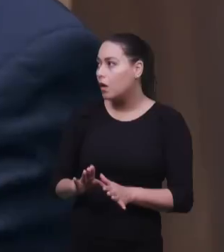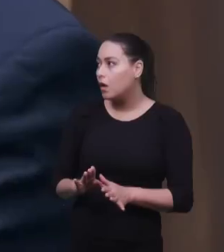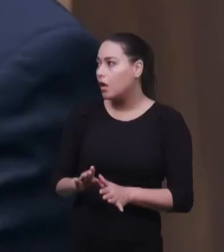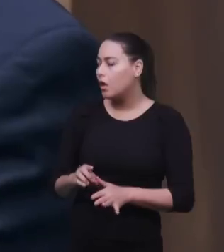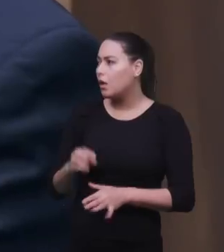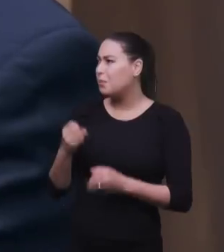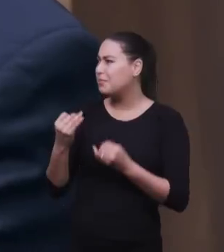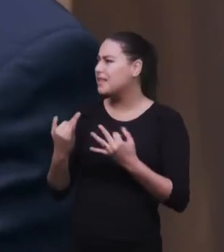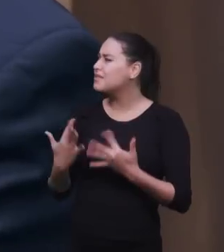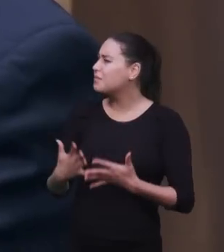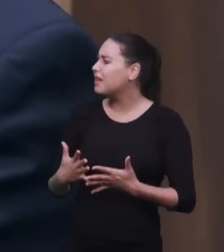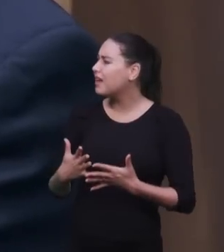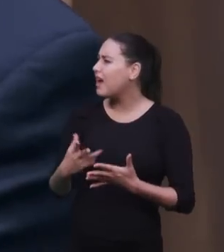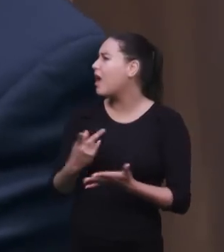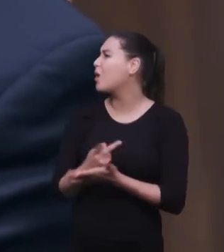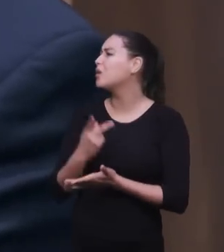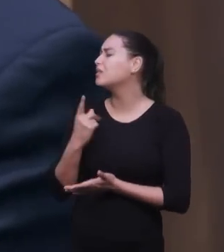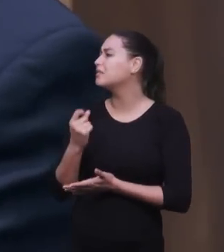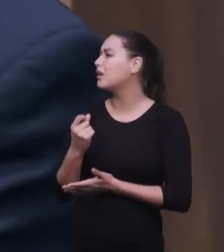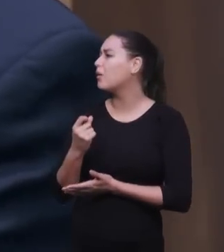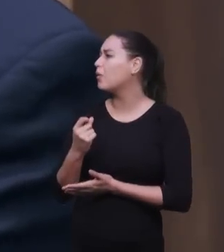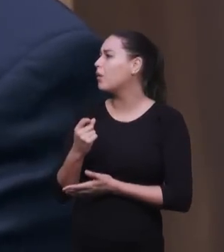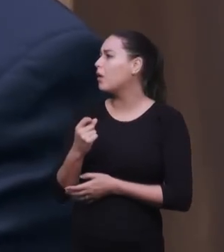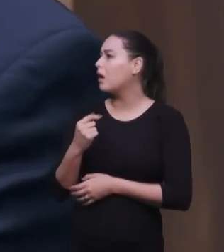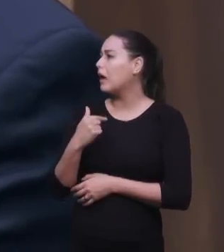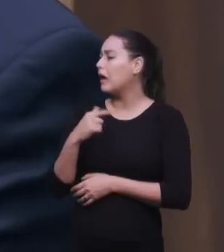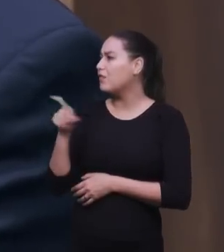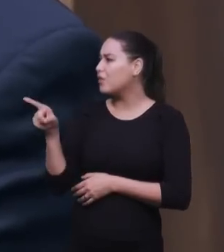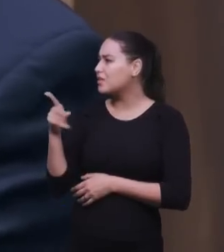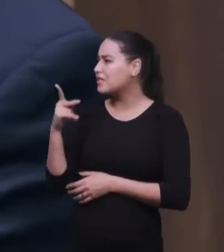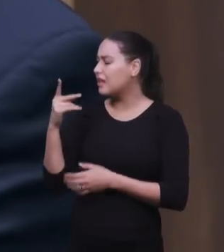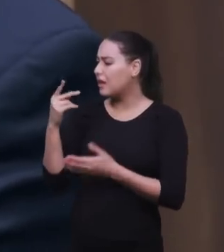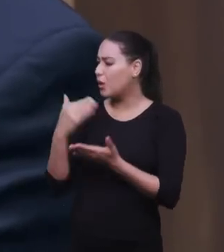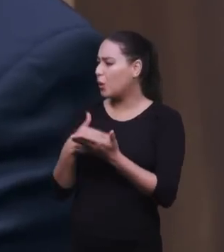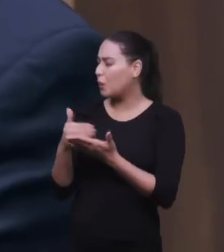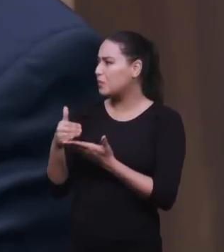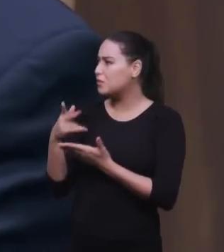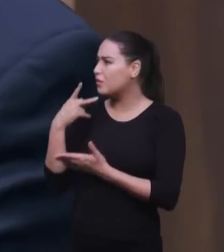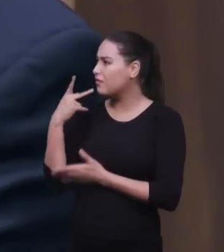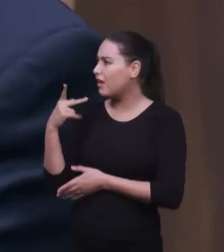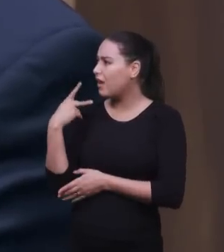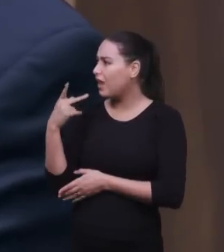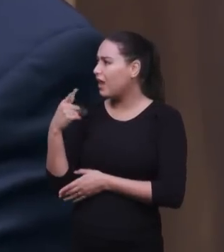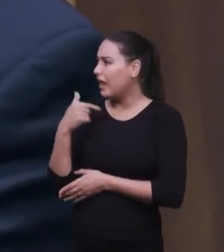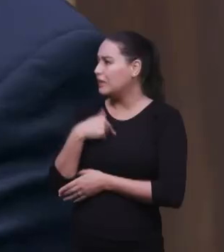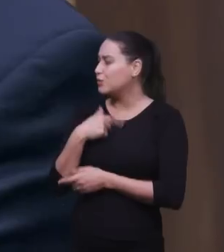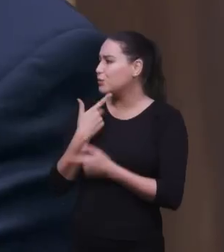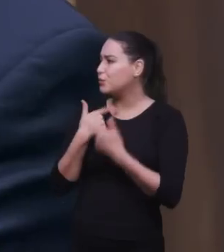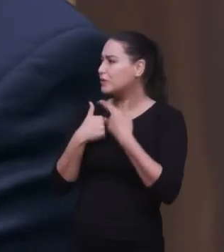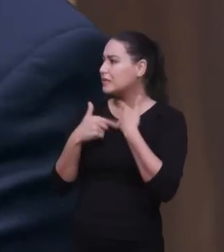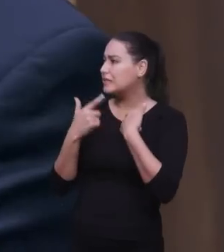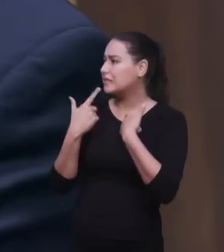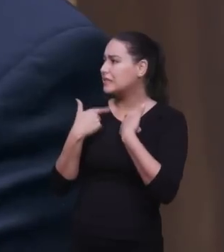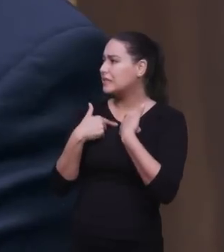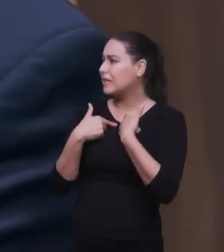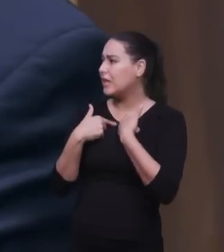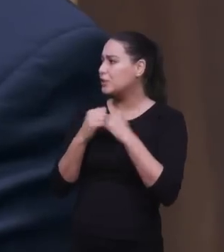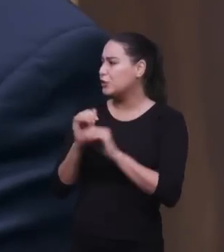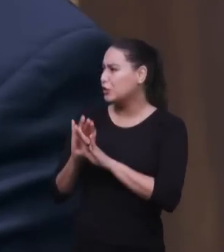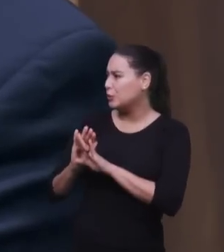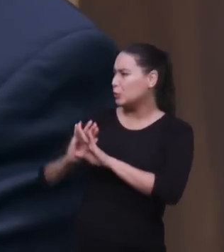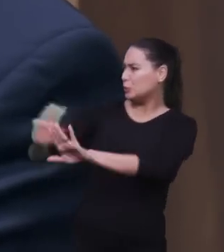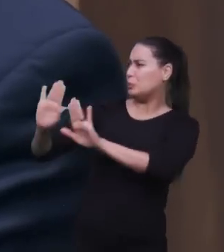explica uma coisa aqui. Aconteceu um fenômeno aqui comigo, o que houve? Ele disse assim, quando você começou a falar, eu tive uma vontade imensa de